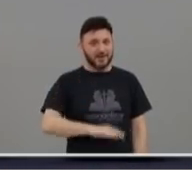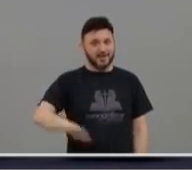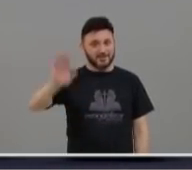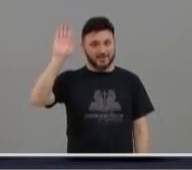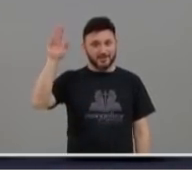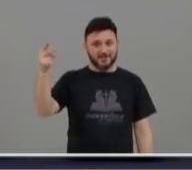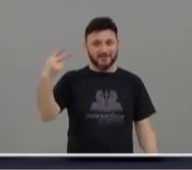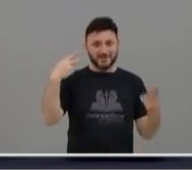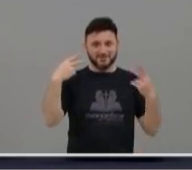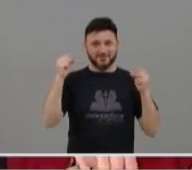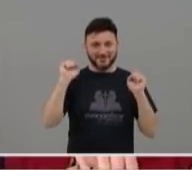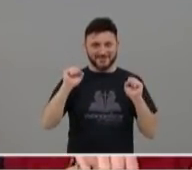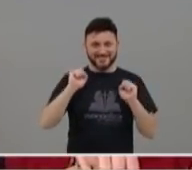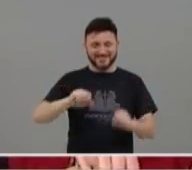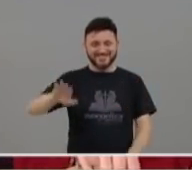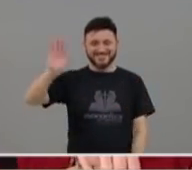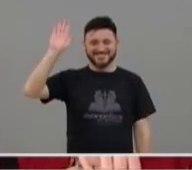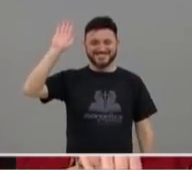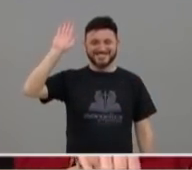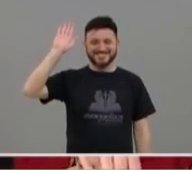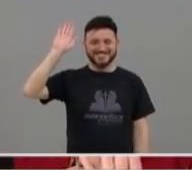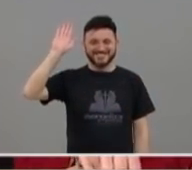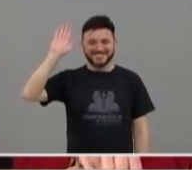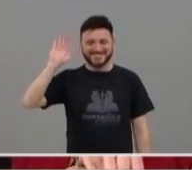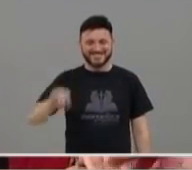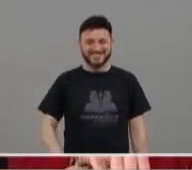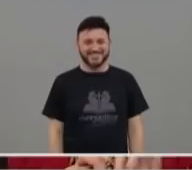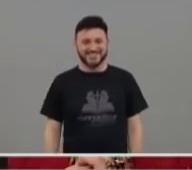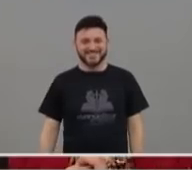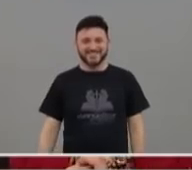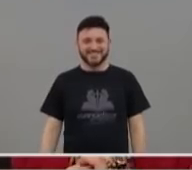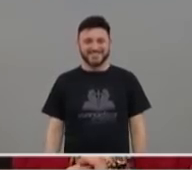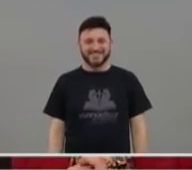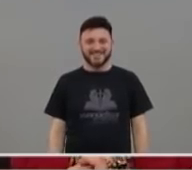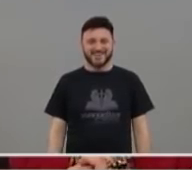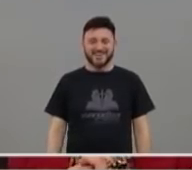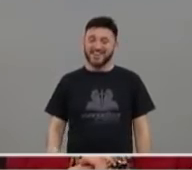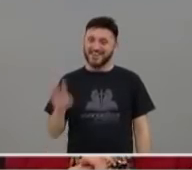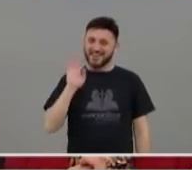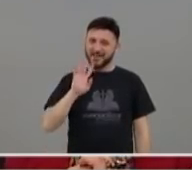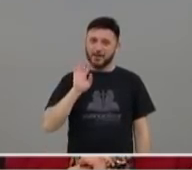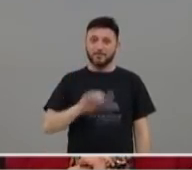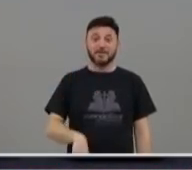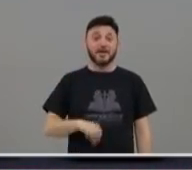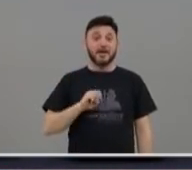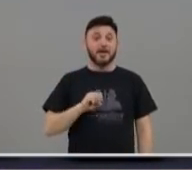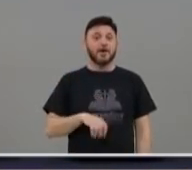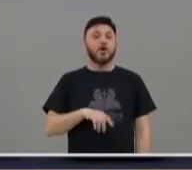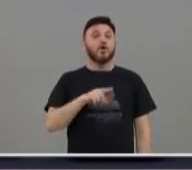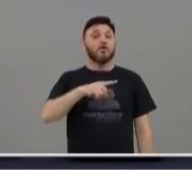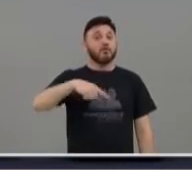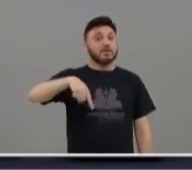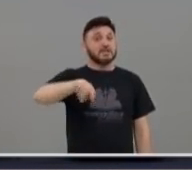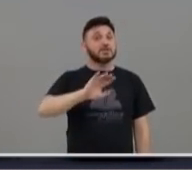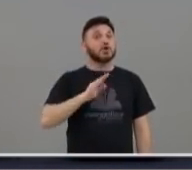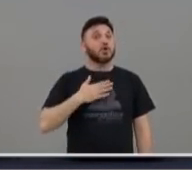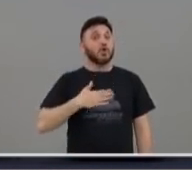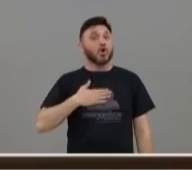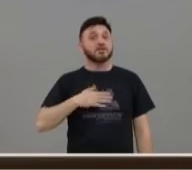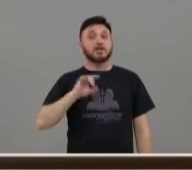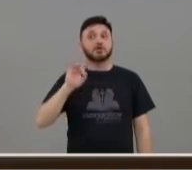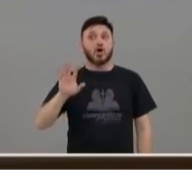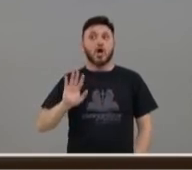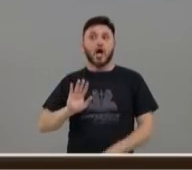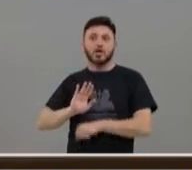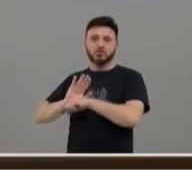daqui. Você? Eu acho ótimo isso. Quem não gosta, quem gosta só de servir, levanta a mão.